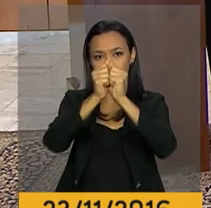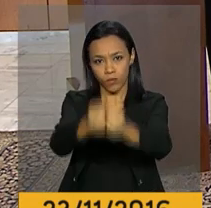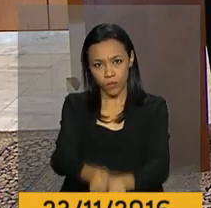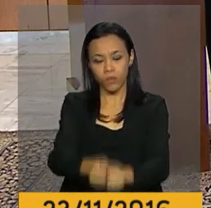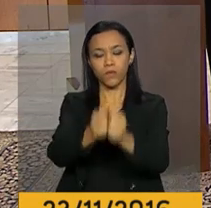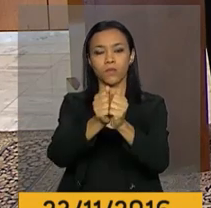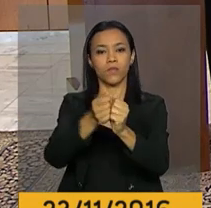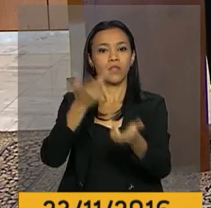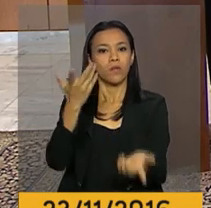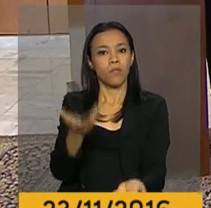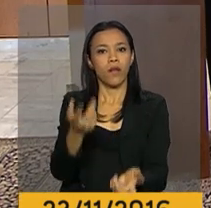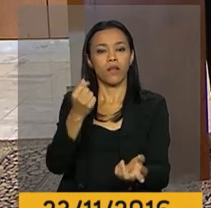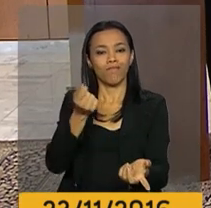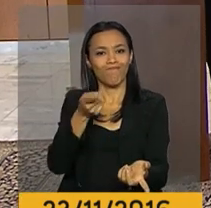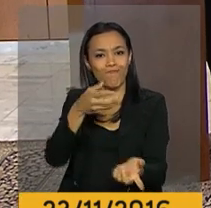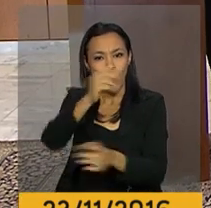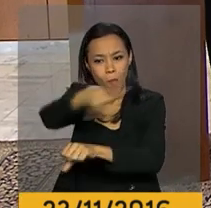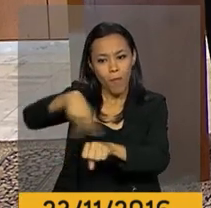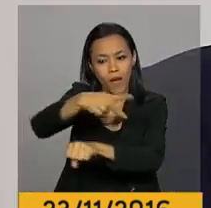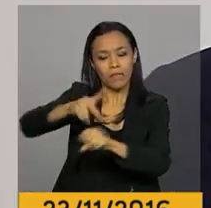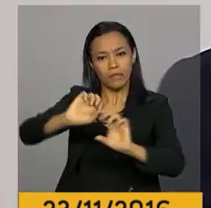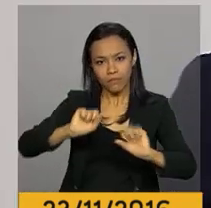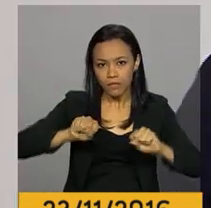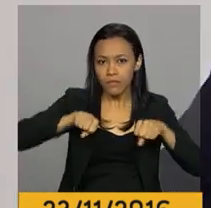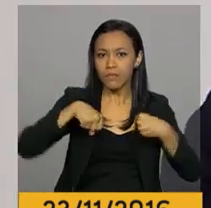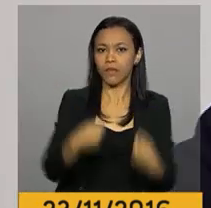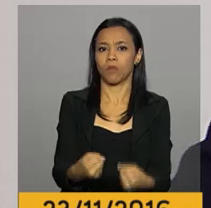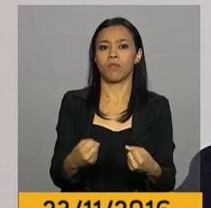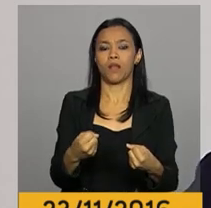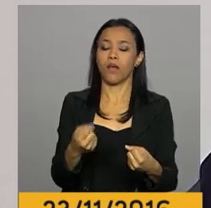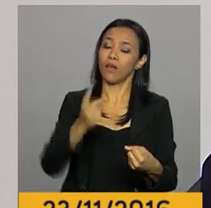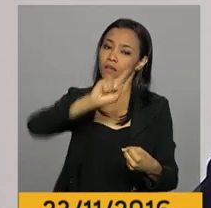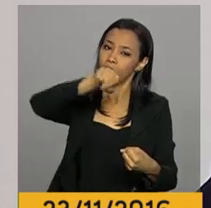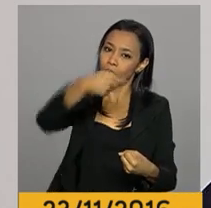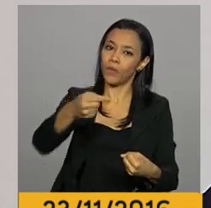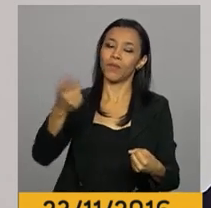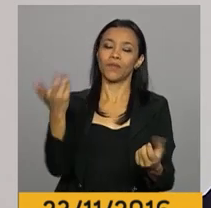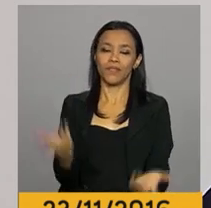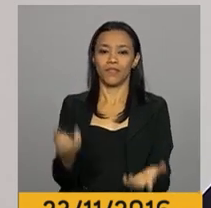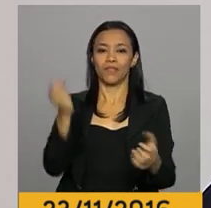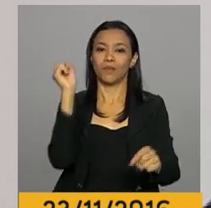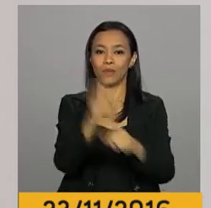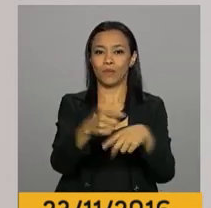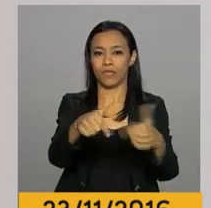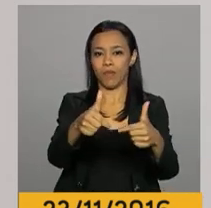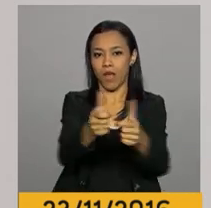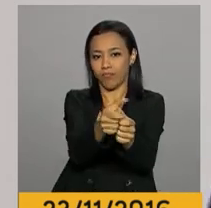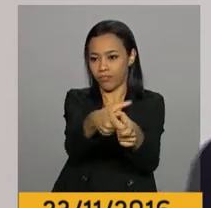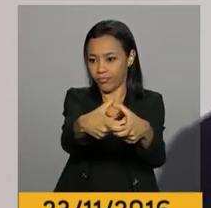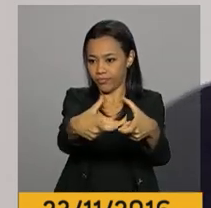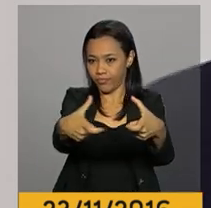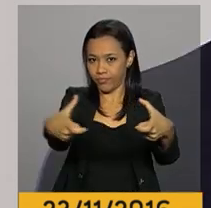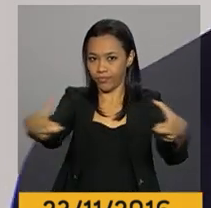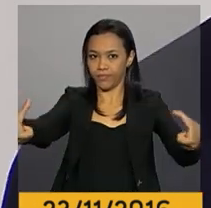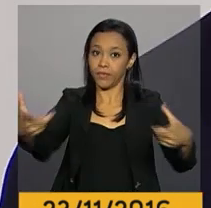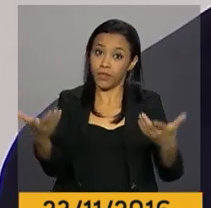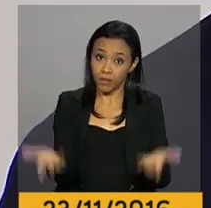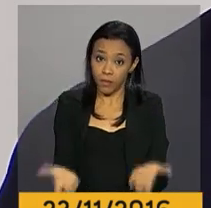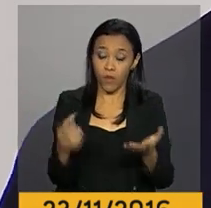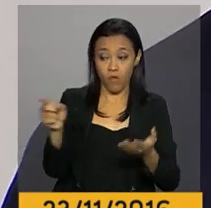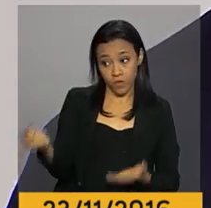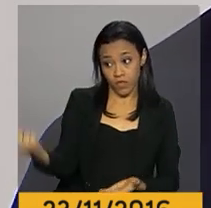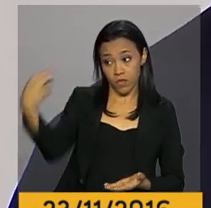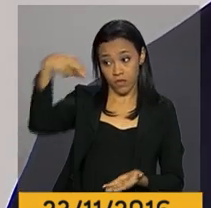país da crise geral o crescimento e ao depois o emprego pleno nosso país estão roberto você traz